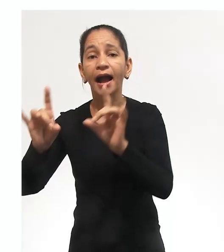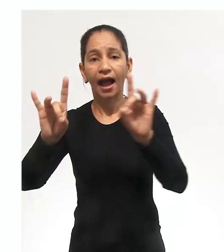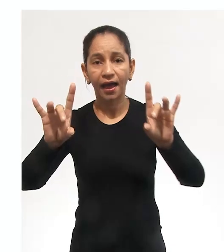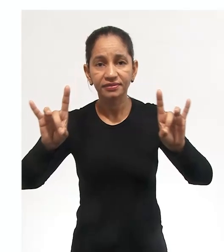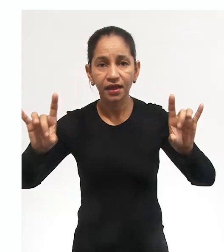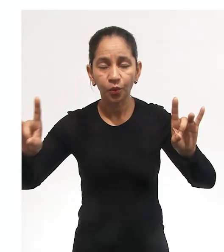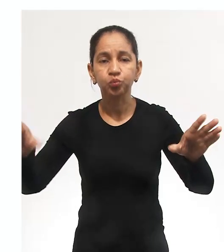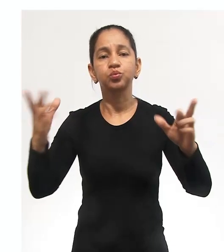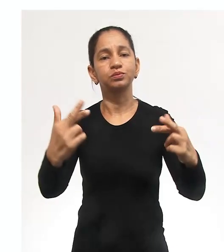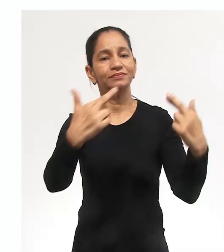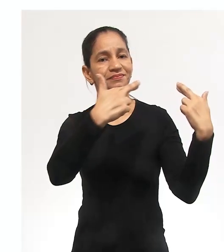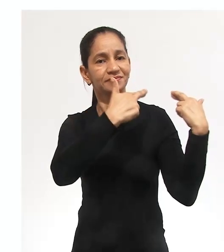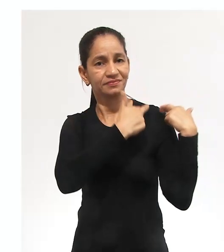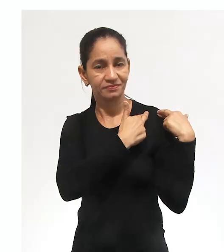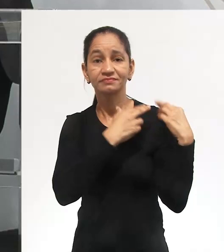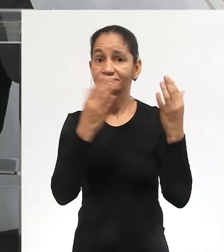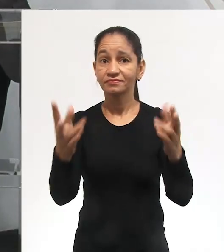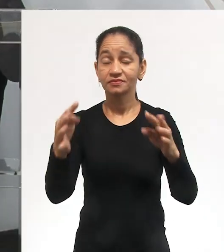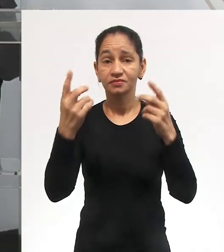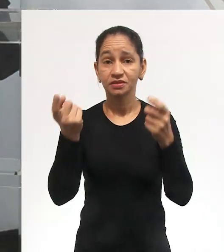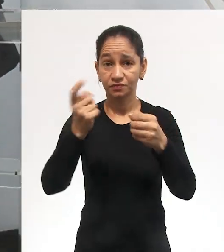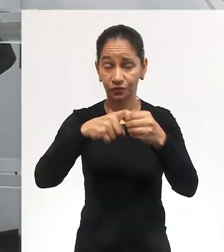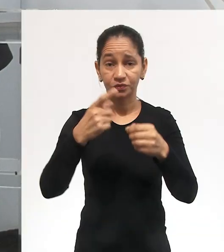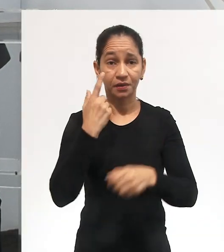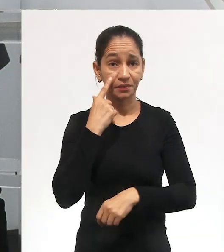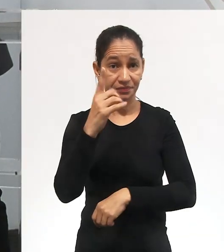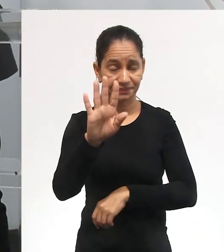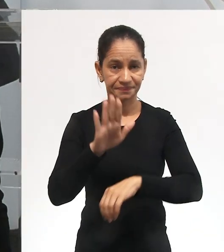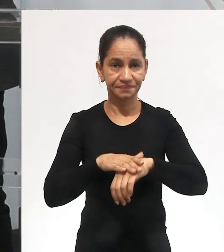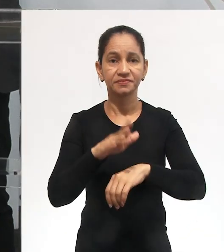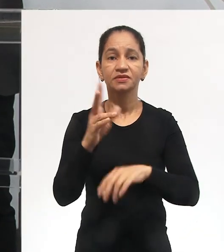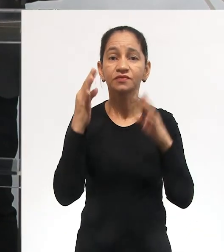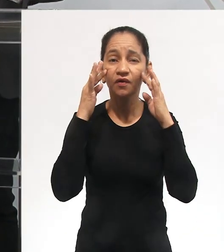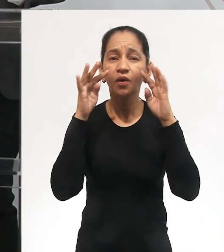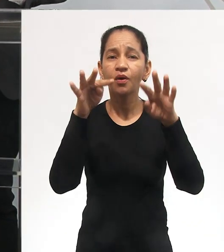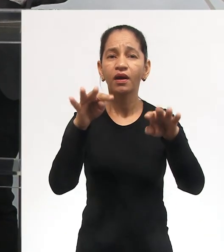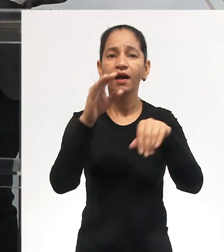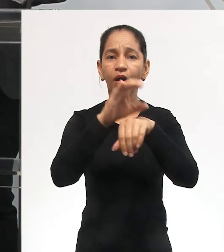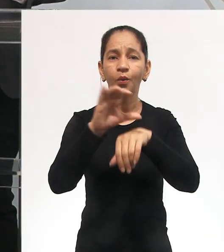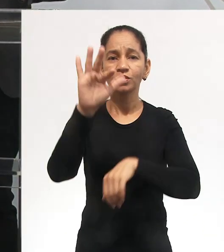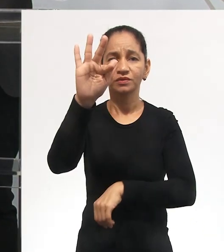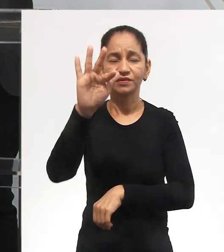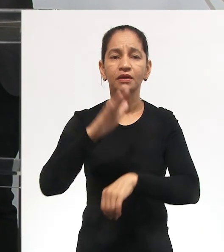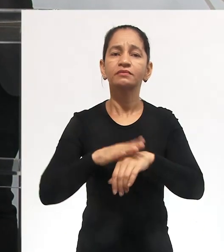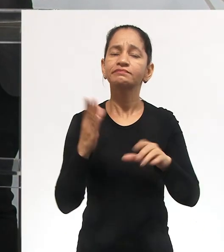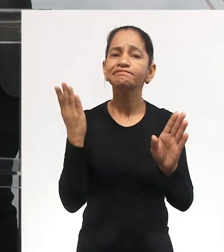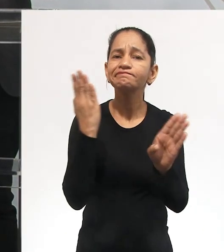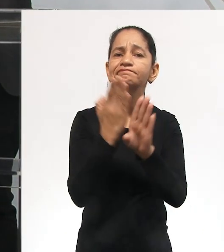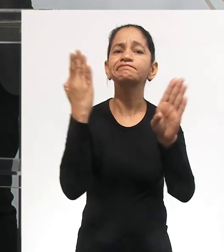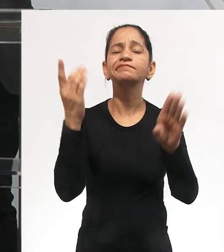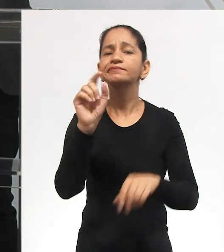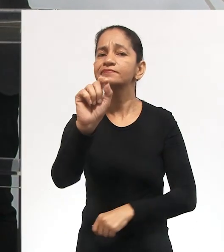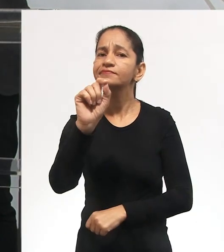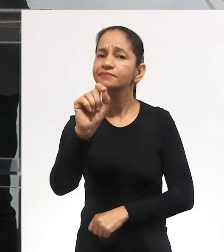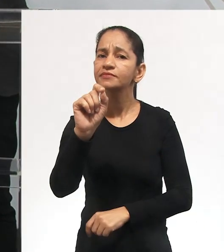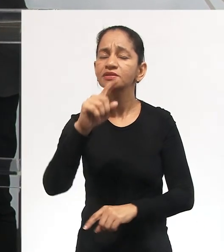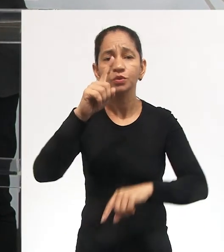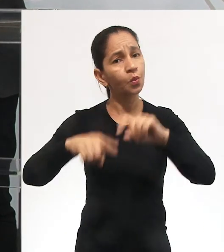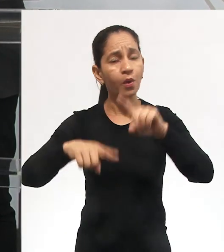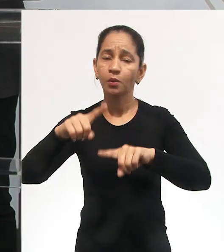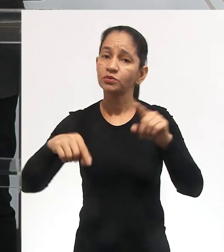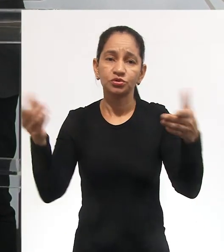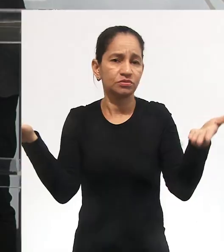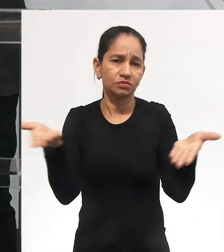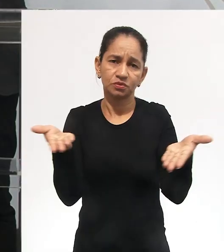competências. Então voltem aqui comigo. Olha que interessante. Quando você vai dar uma olhada ali na Constituição, né, você consegue perceber, não é objeto de estudo nosso